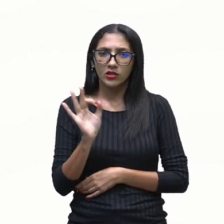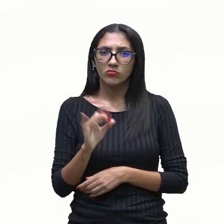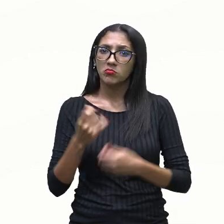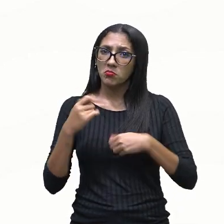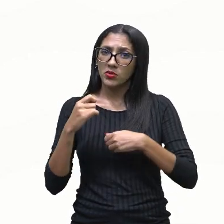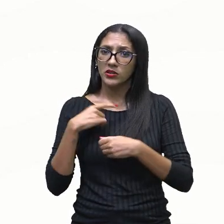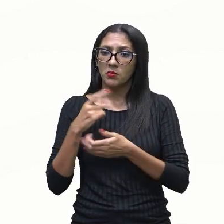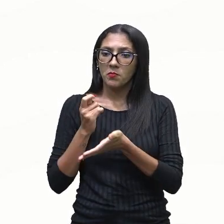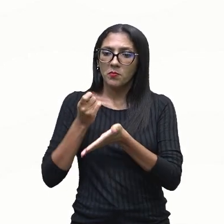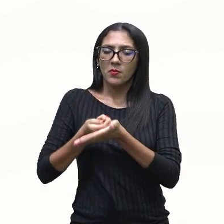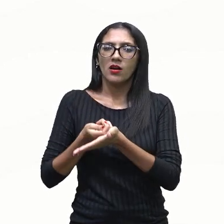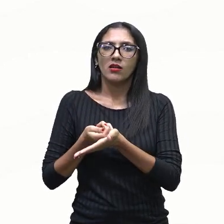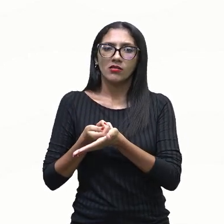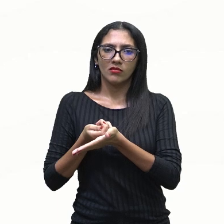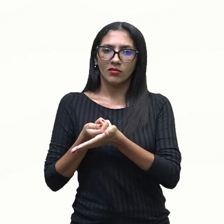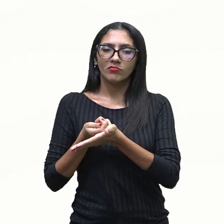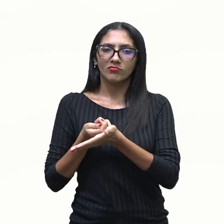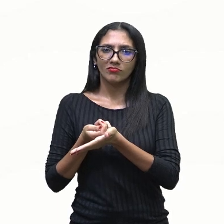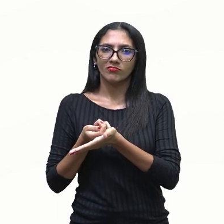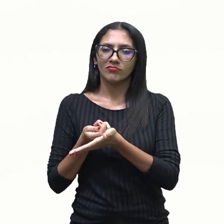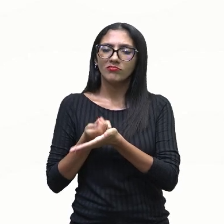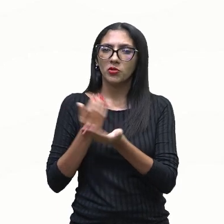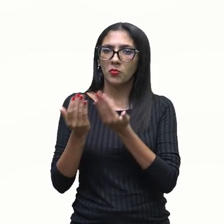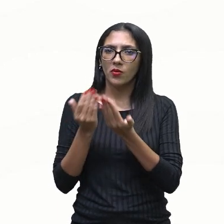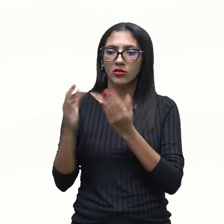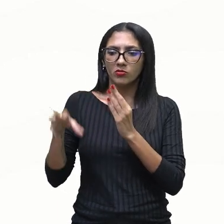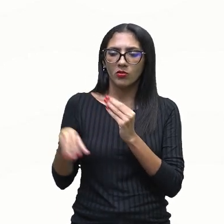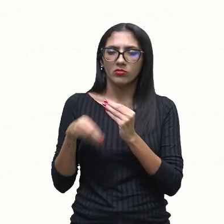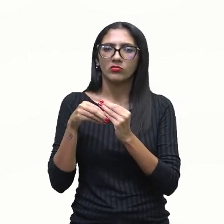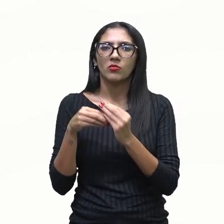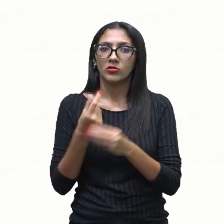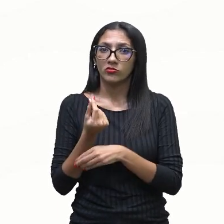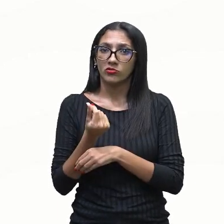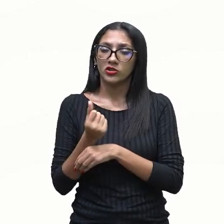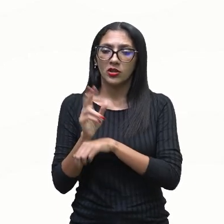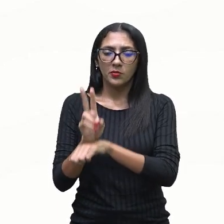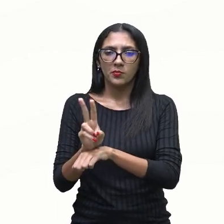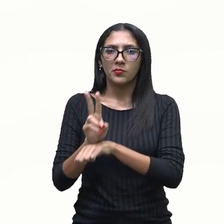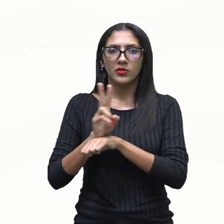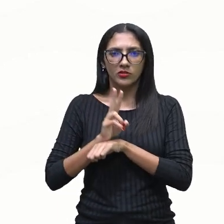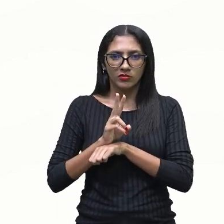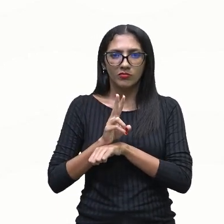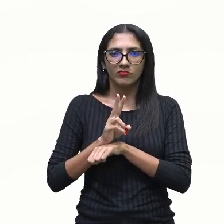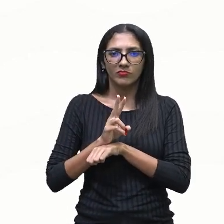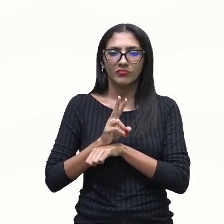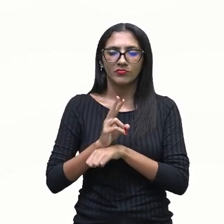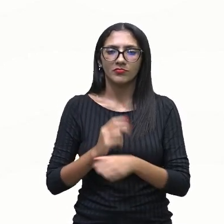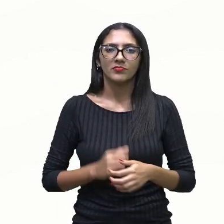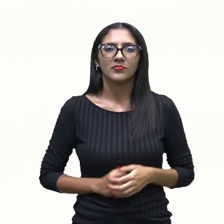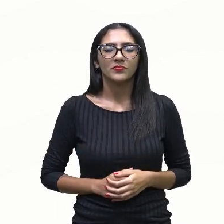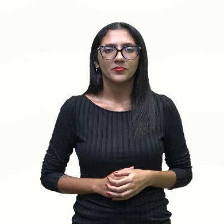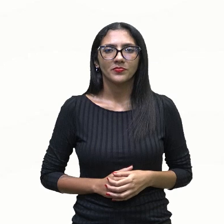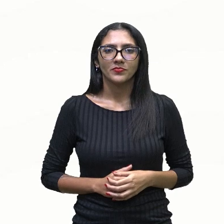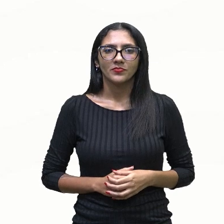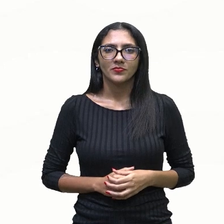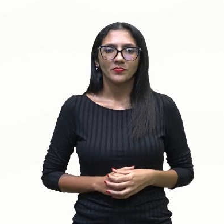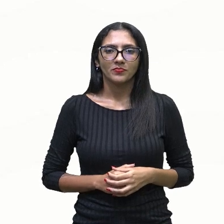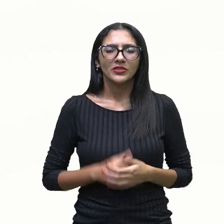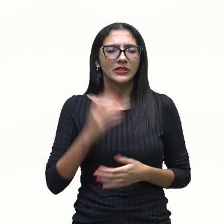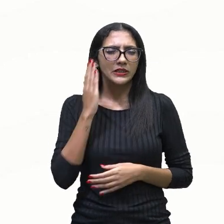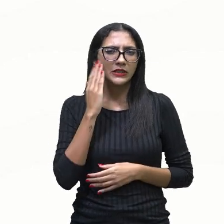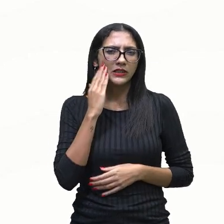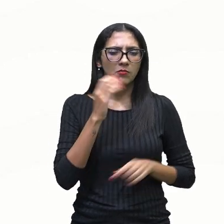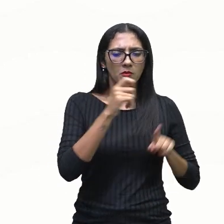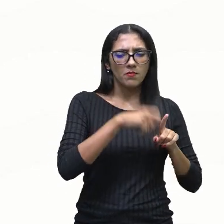em relação à conta que você fez, em relação ao valor do empréstimo inicial que você fez. Por mais que mês a